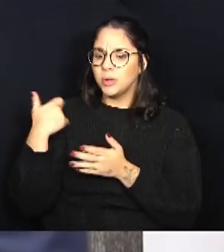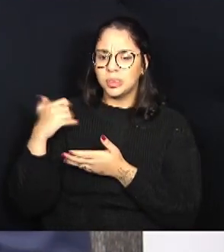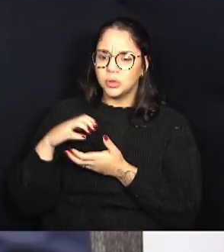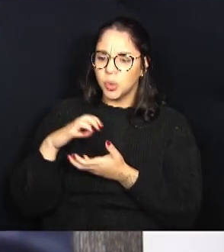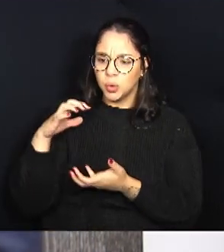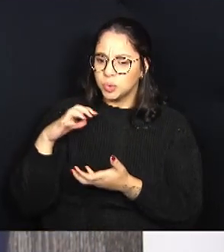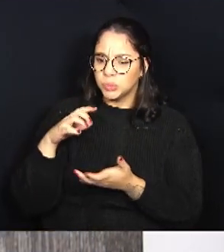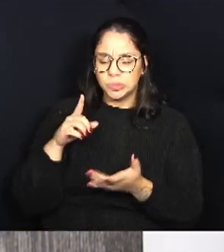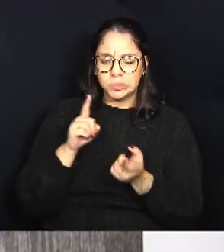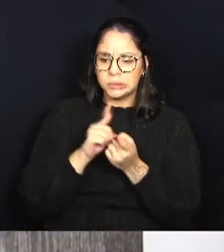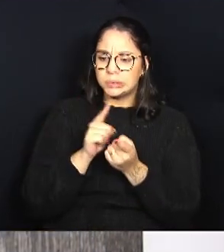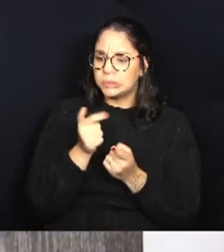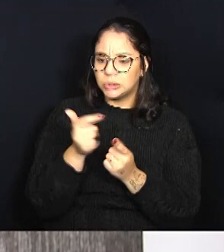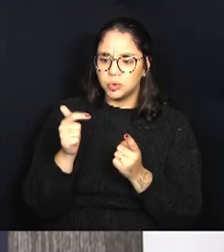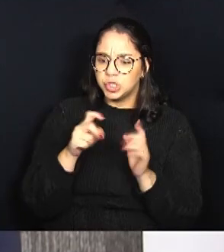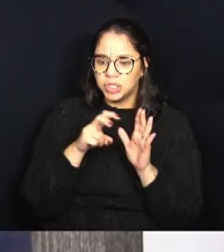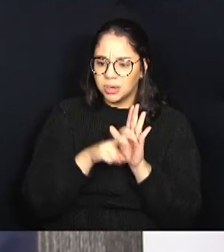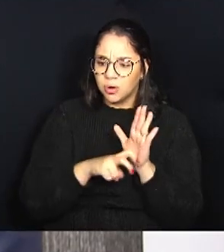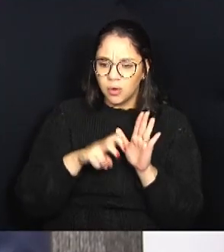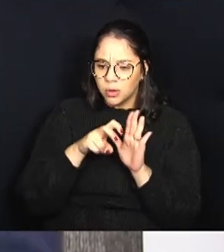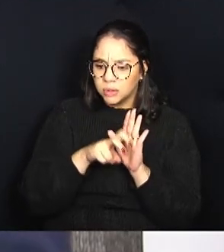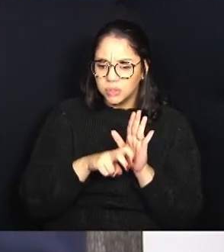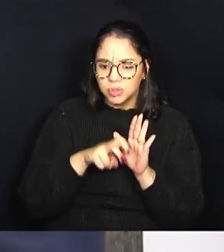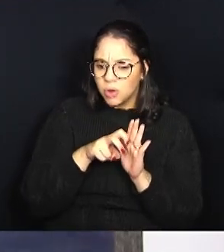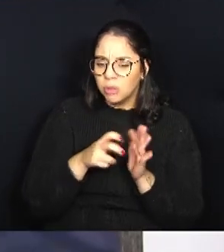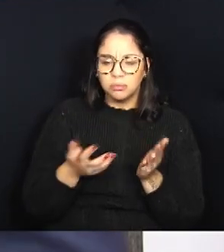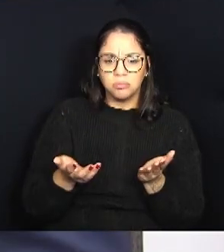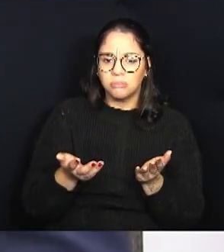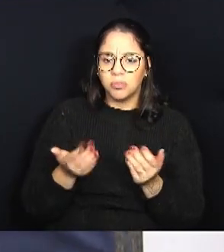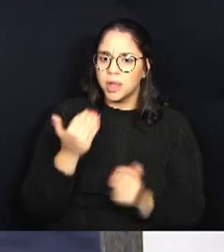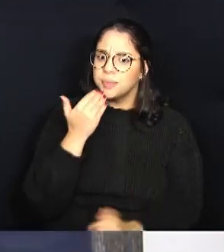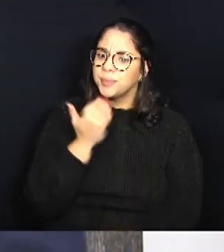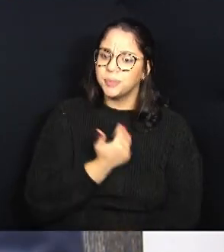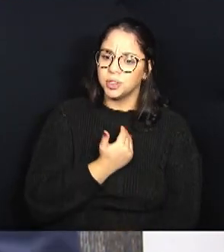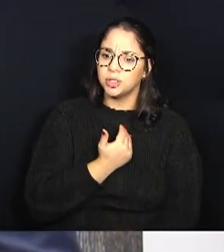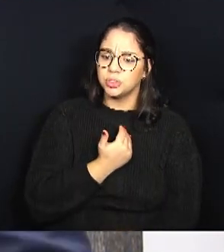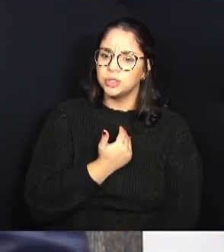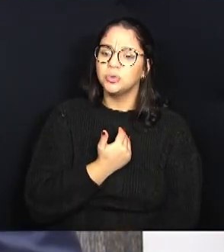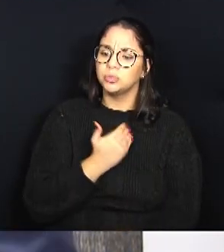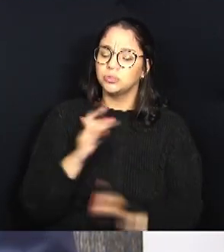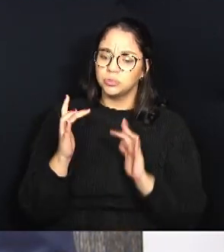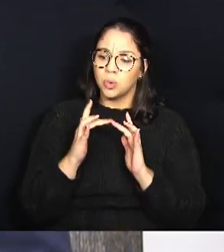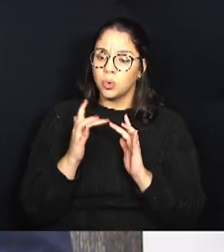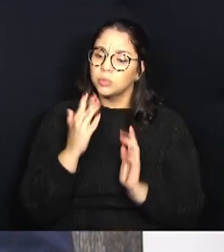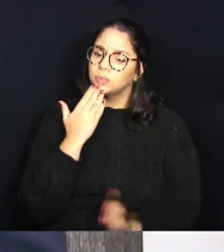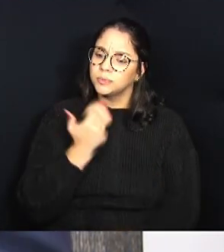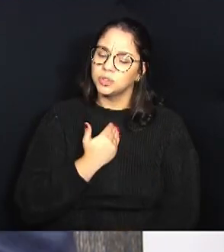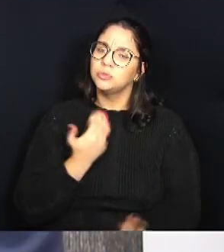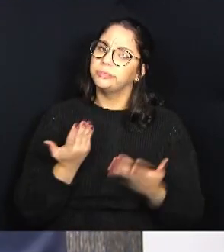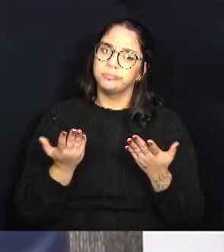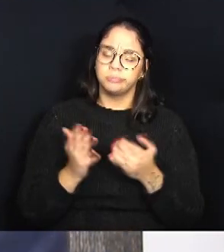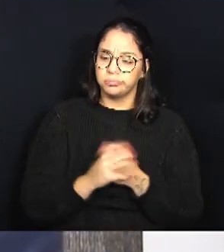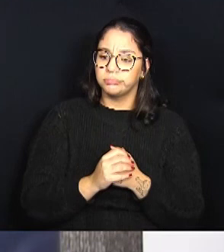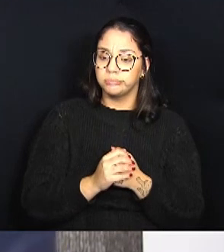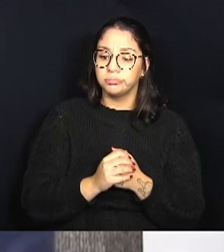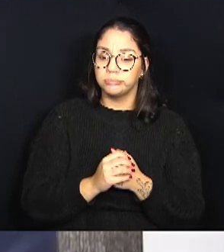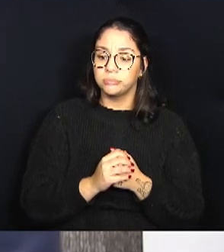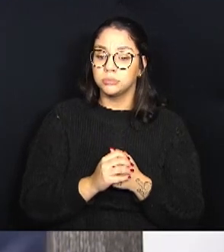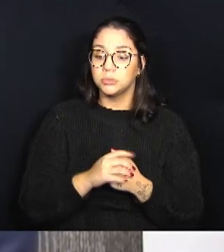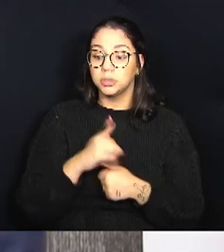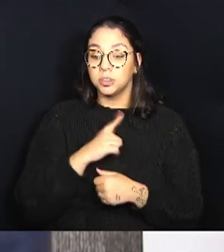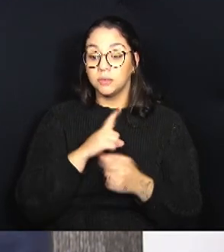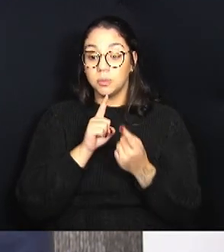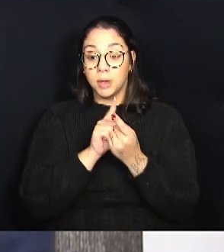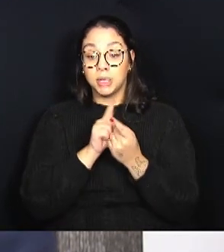dispunha de uma cadeira de roda, né? E ela me pediu, ela entrou em contato e me pediu, falou assim, poxa, estava numa clínica